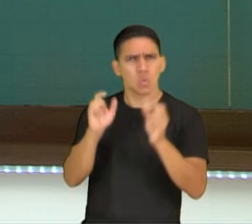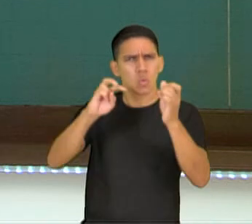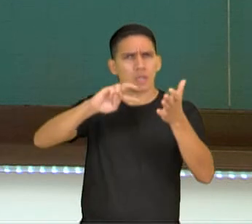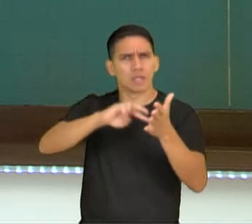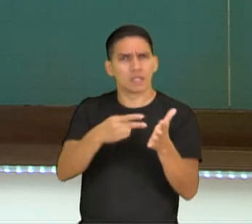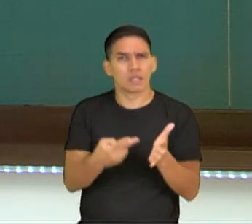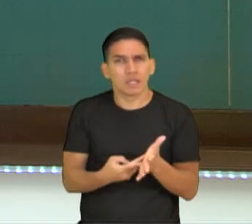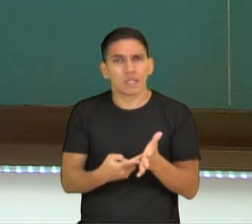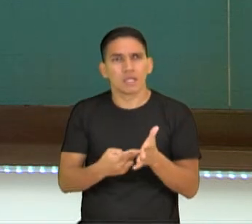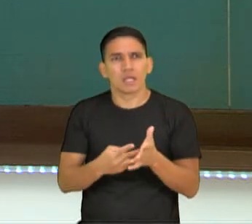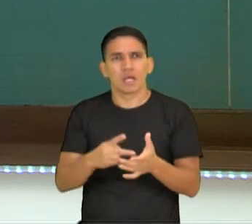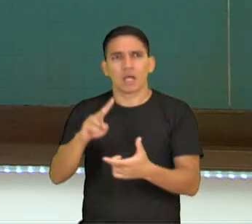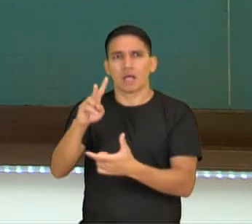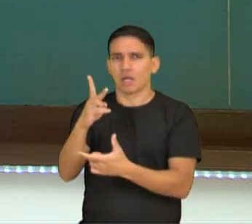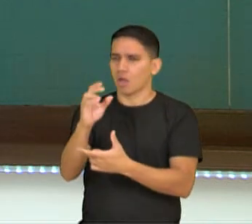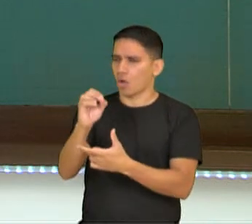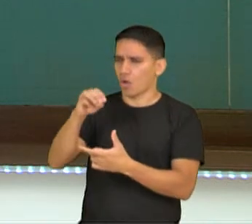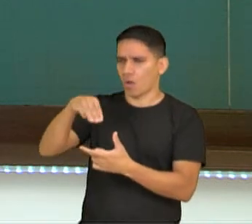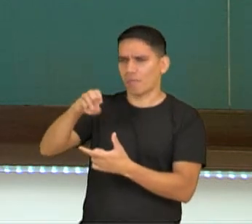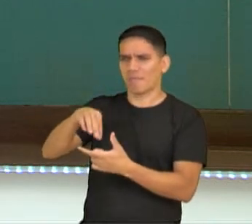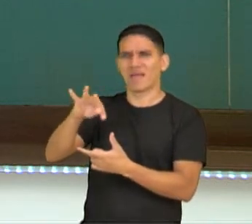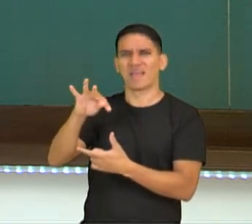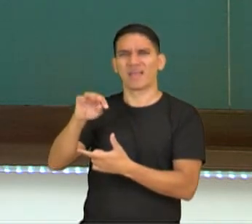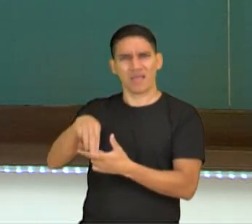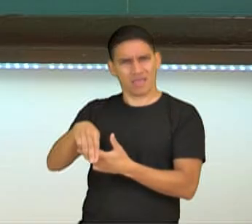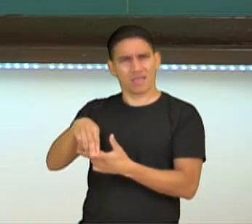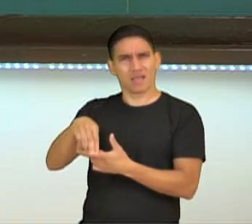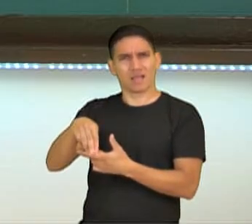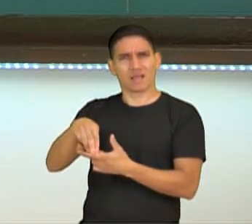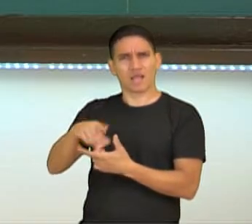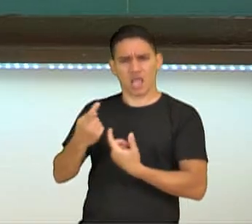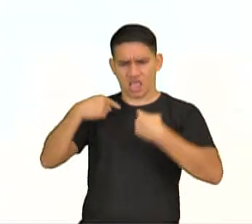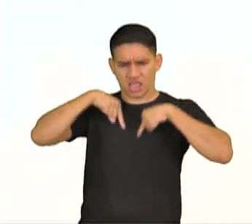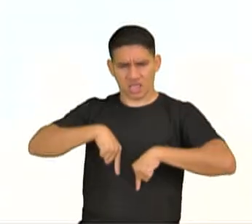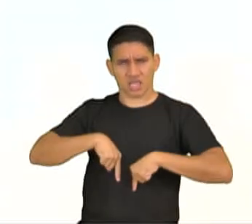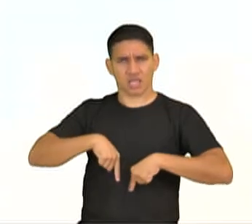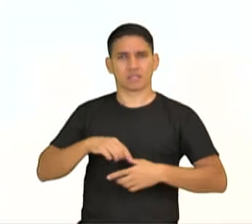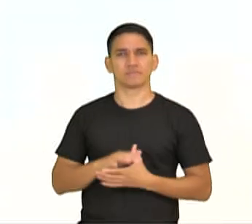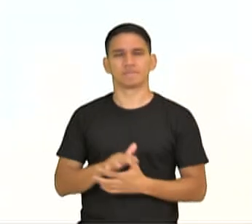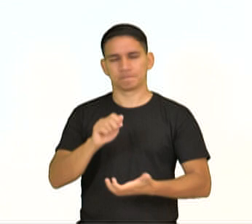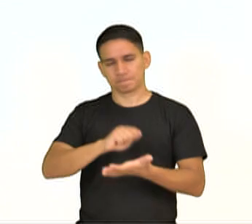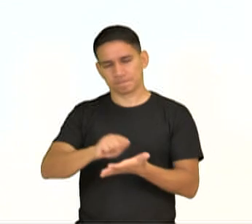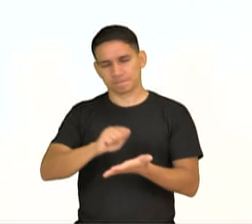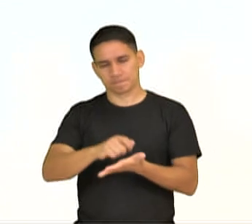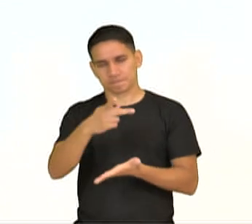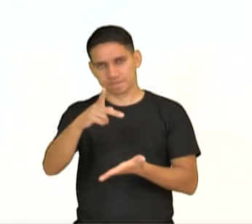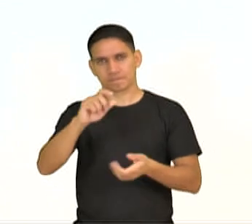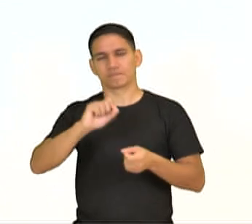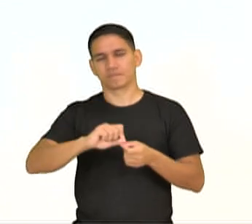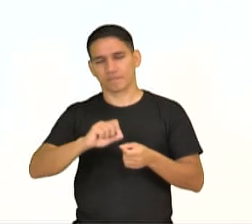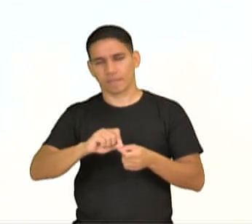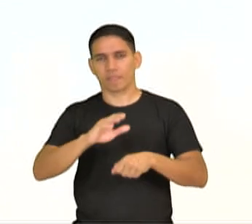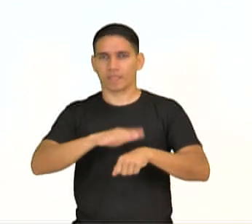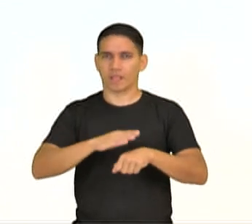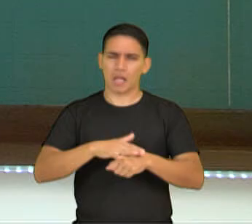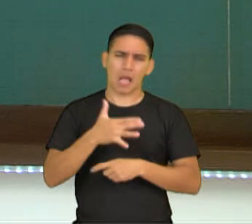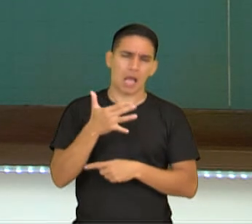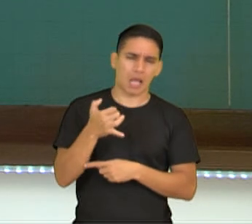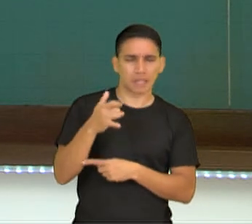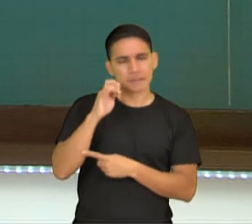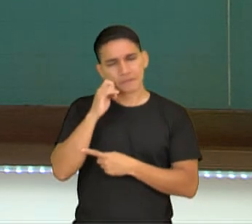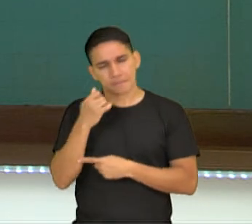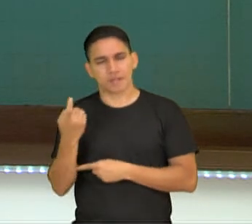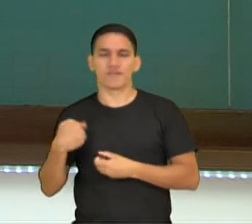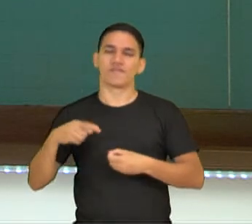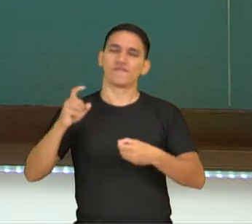significa homem interior em Agostinho? Escreve aí no seu caderno. Escreve aí, use seu lápis, use a sua caneta.